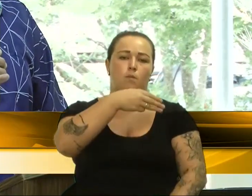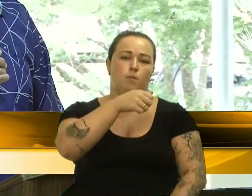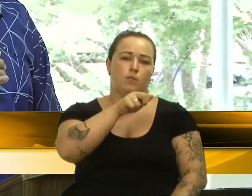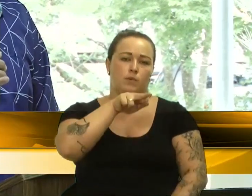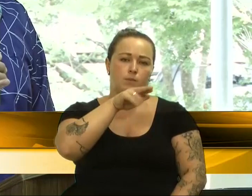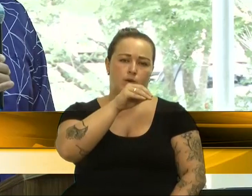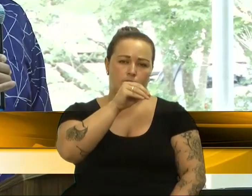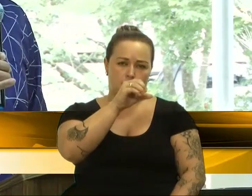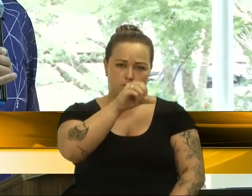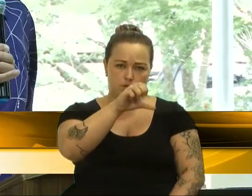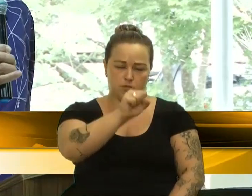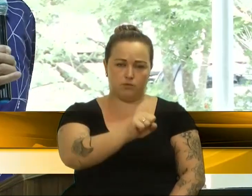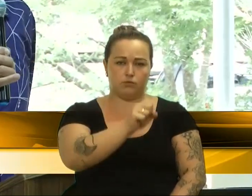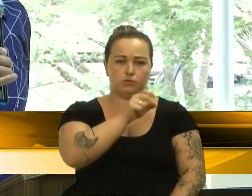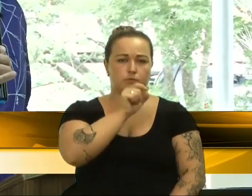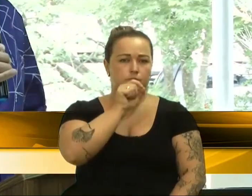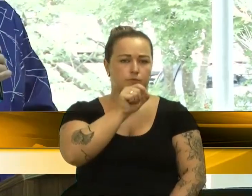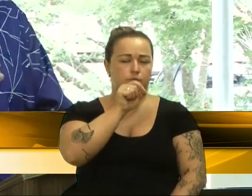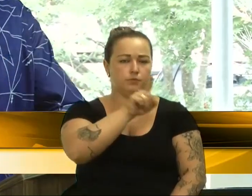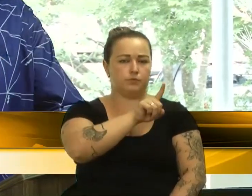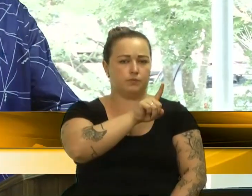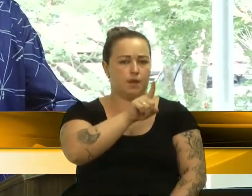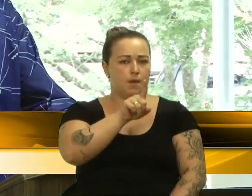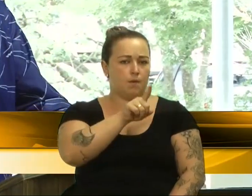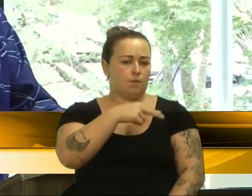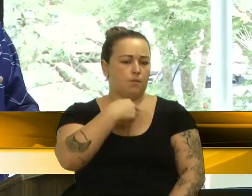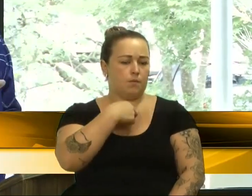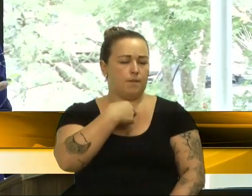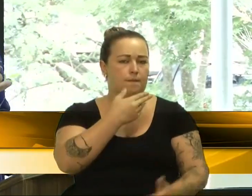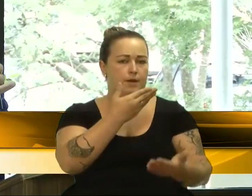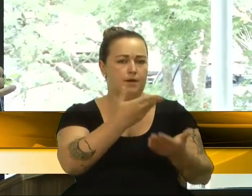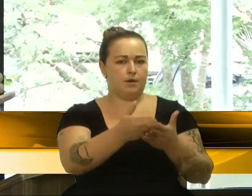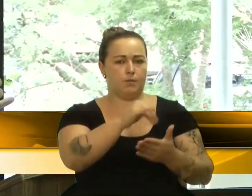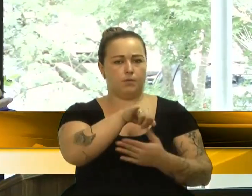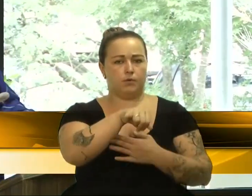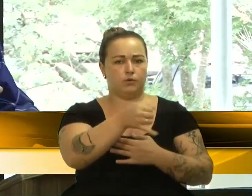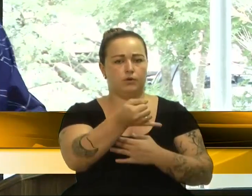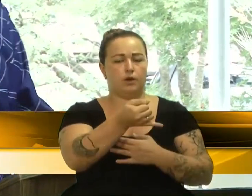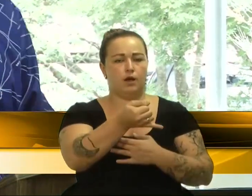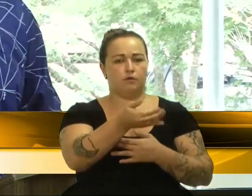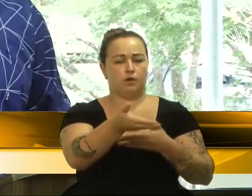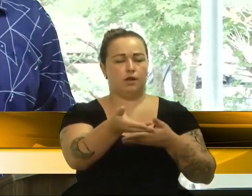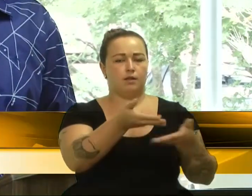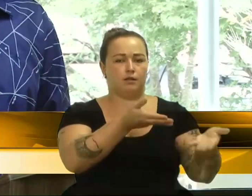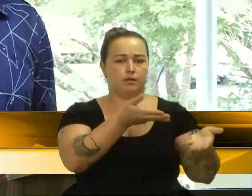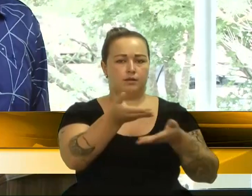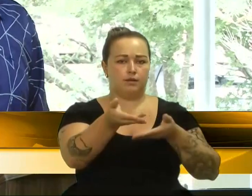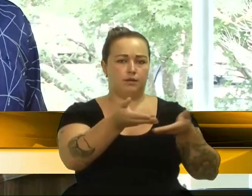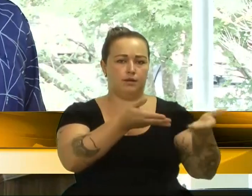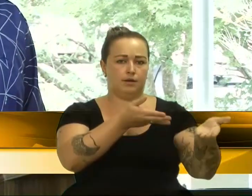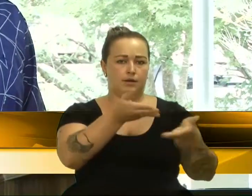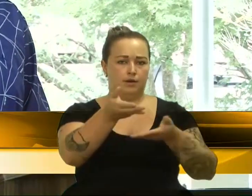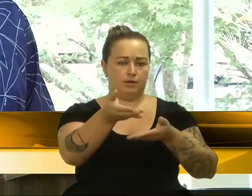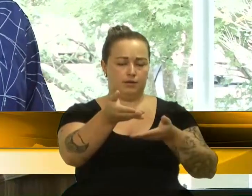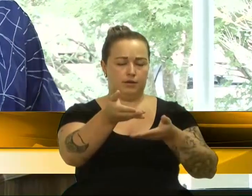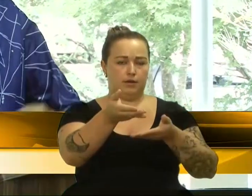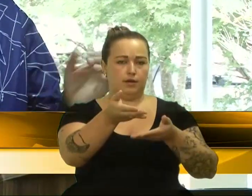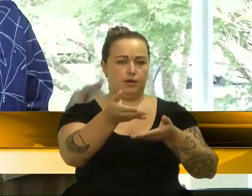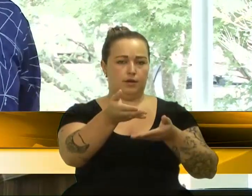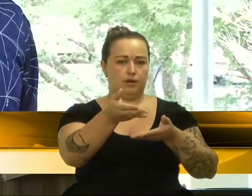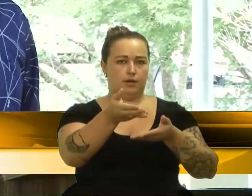para que não perdemos essa oportunidade de atender as demandas da nossa